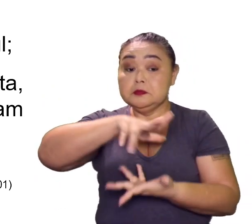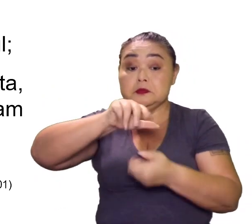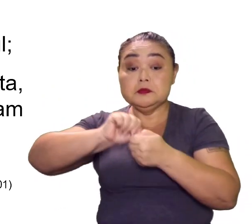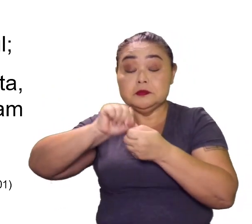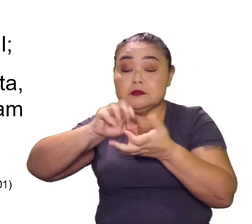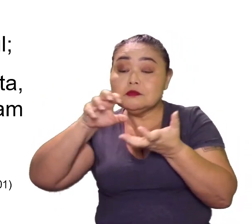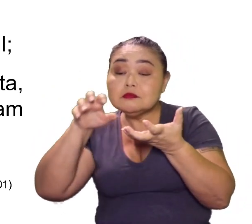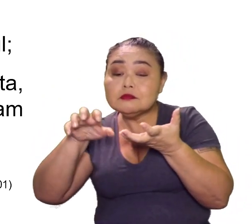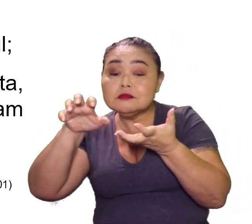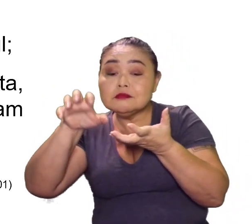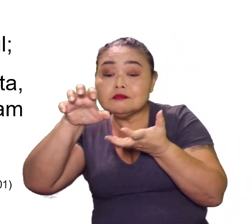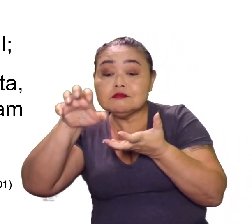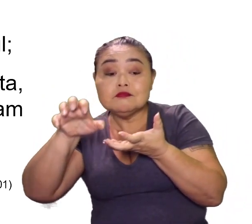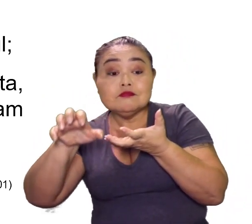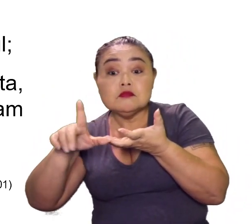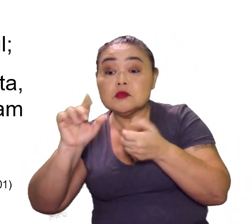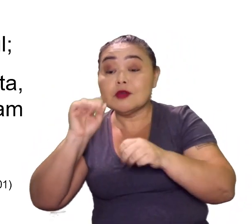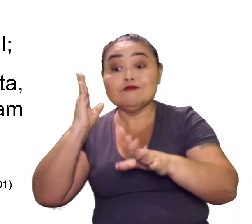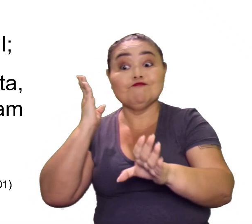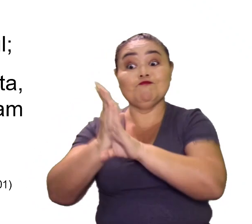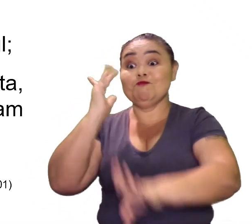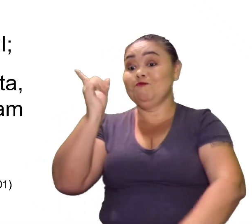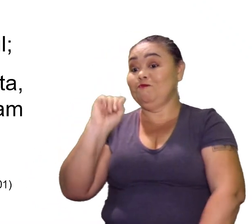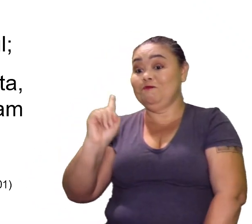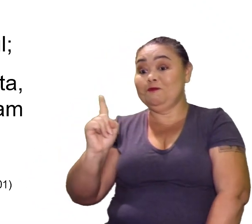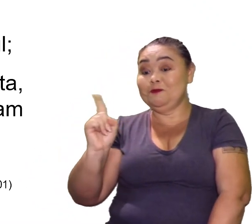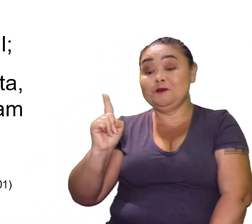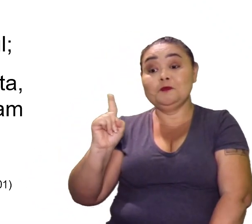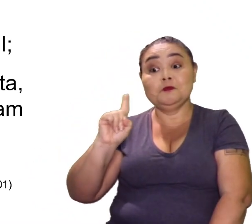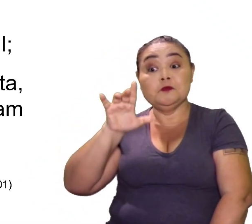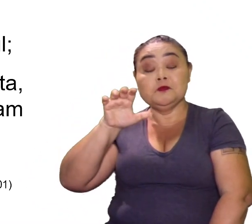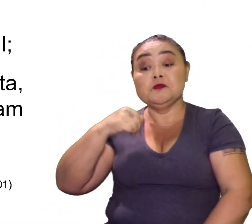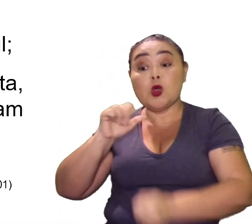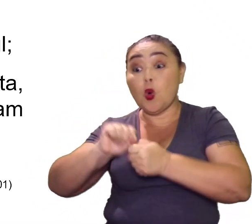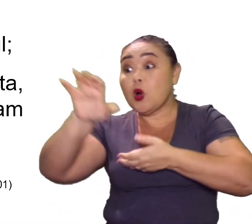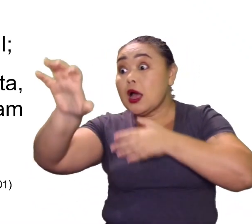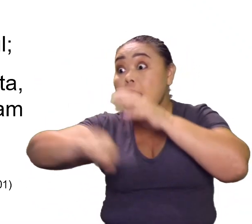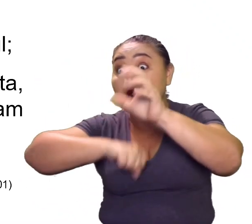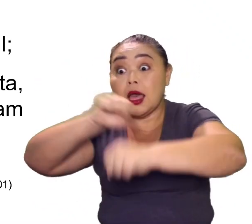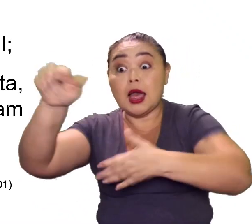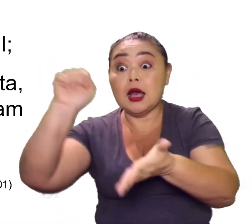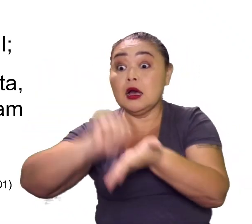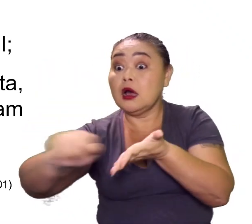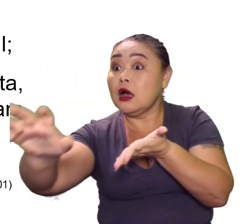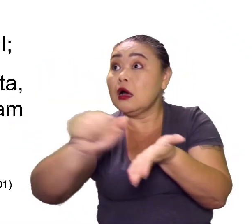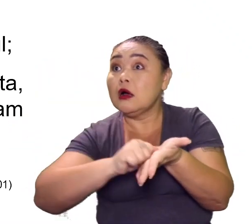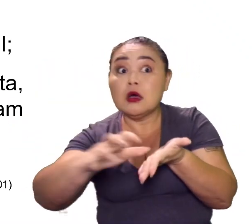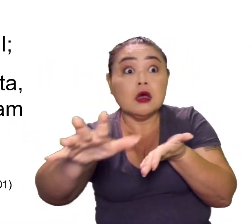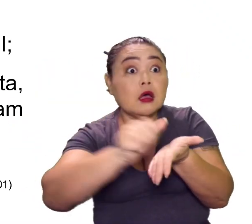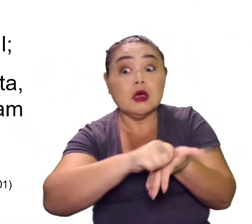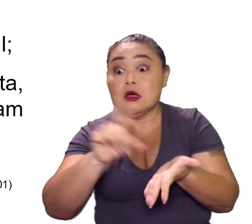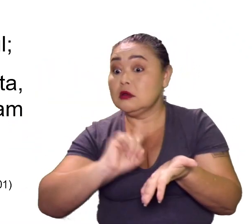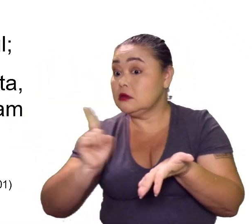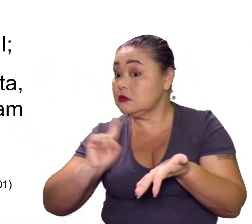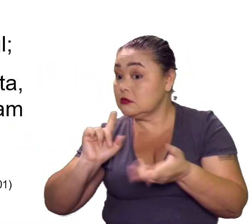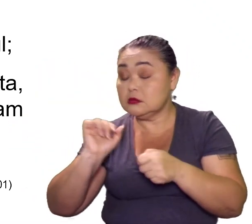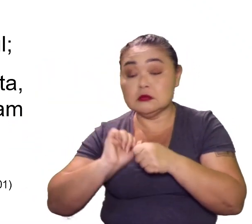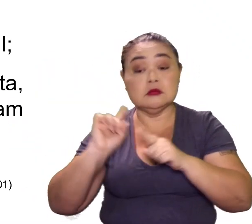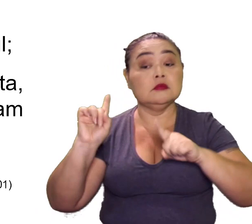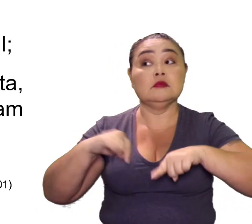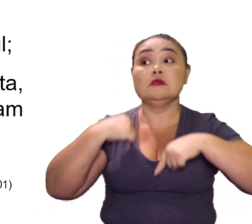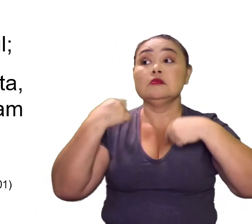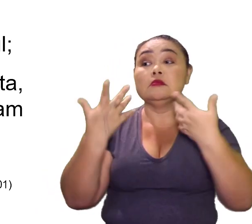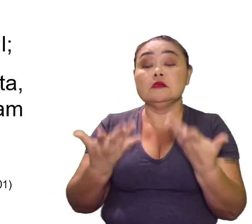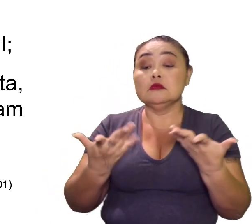muitas espécies ainda nem foram descobertas ou catalogadas, Jorginho. Exatamente. E como nós falamos,